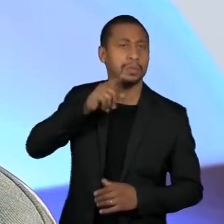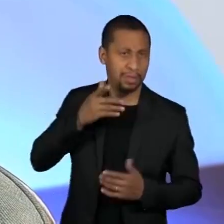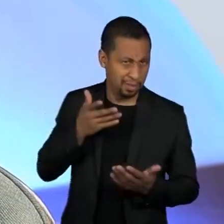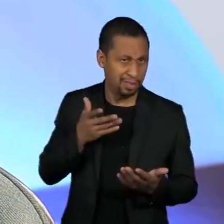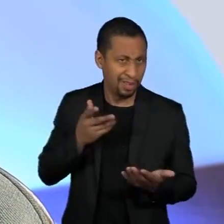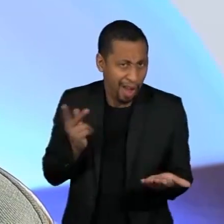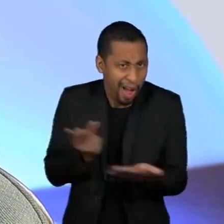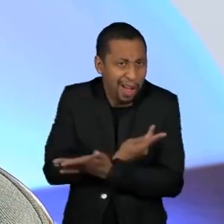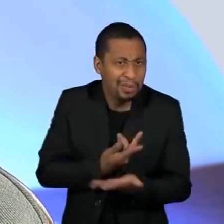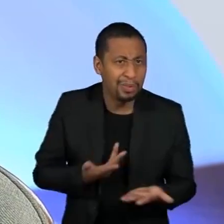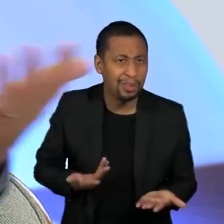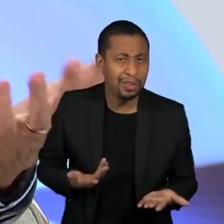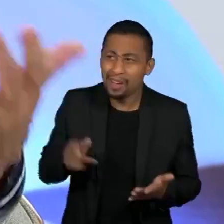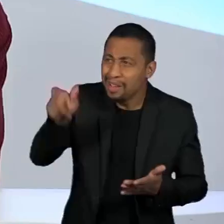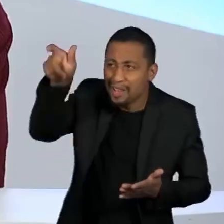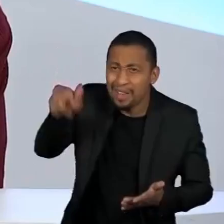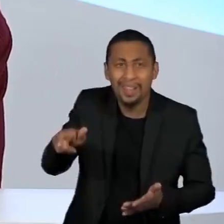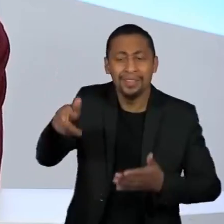americano